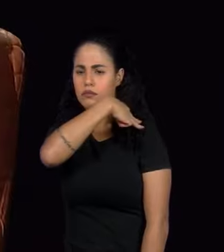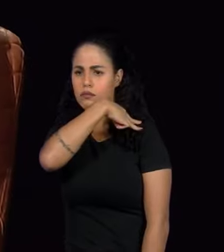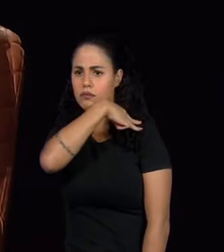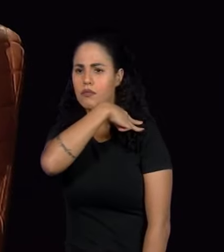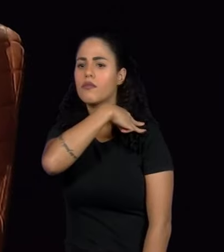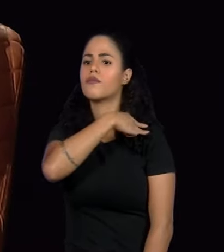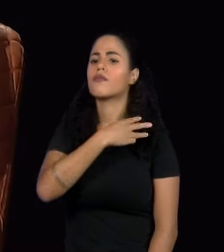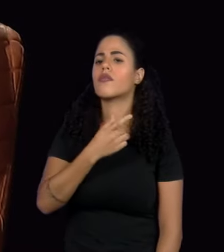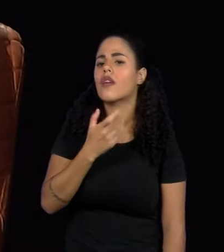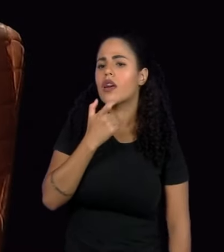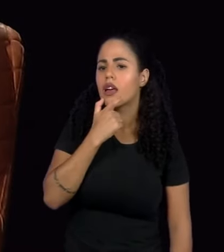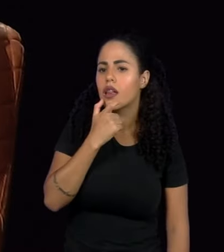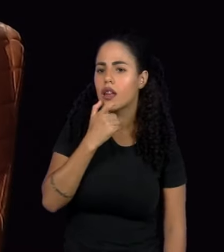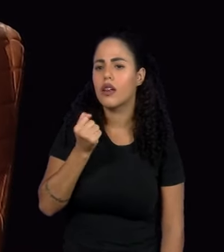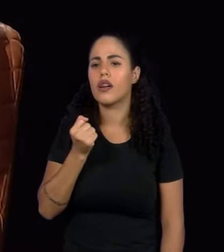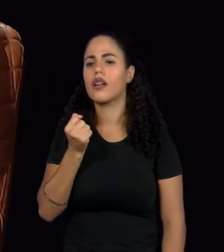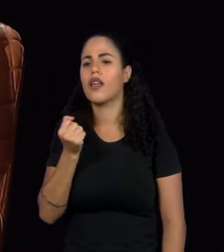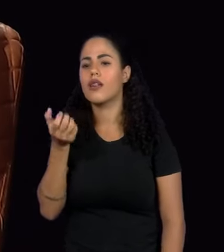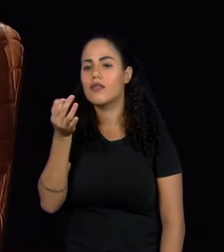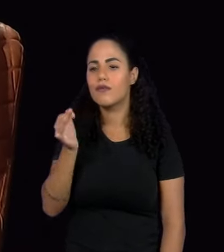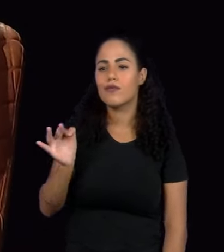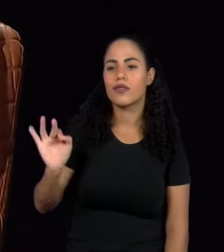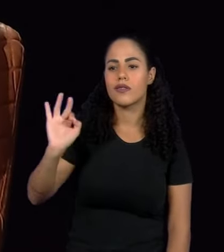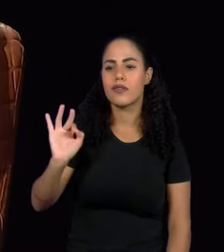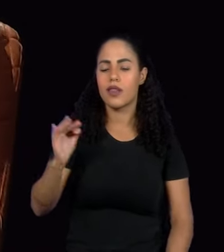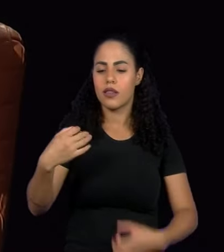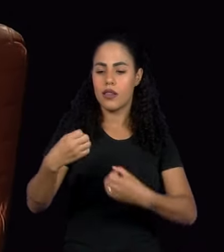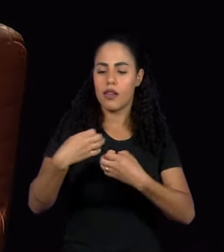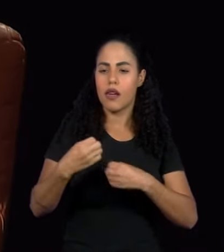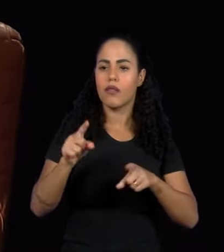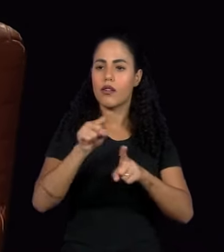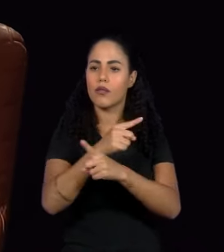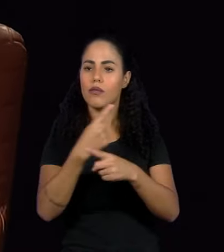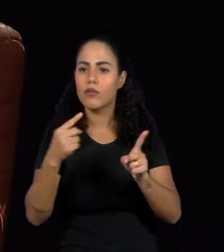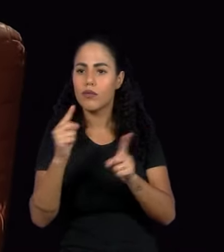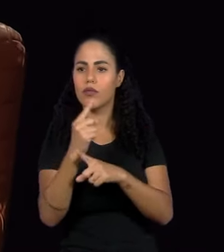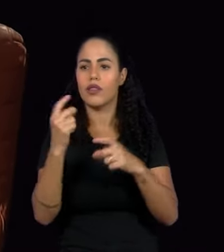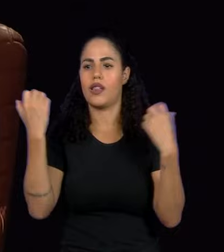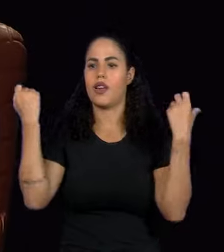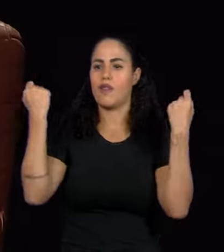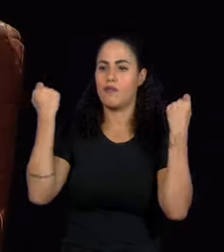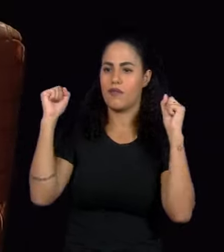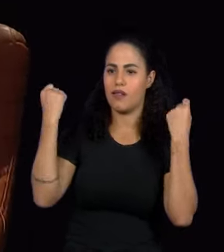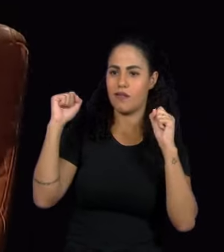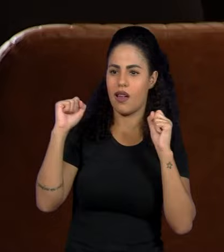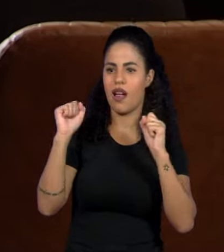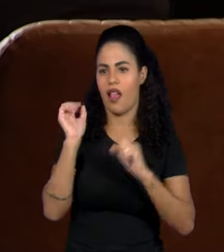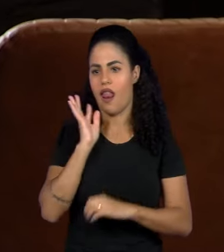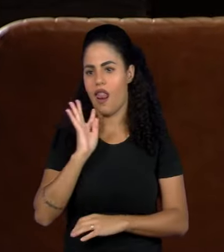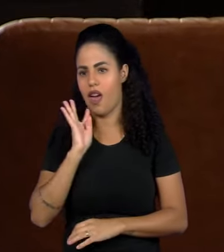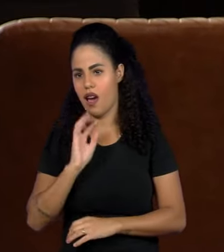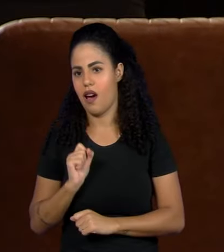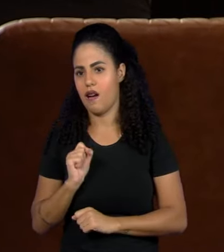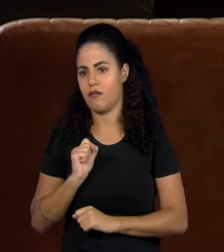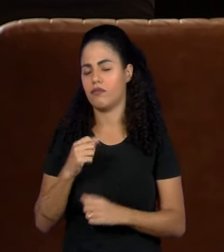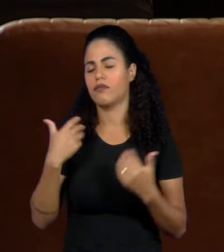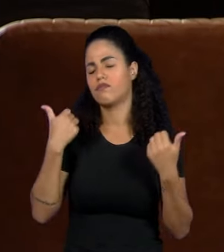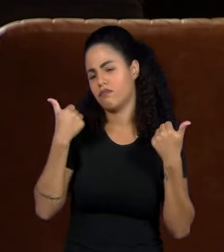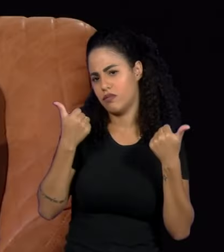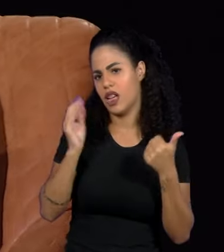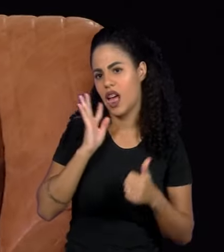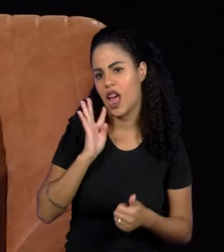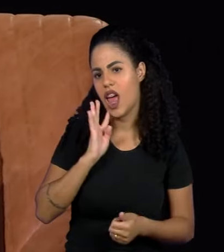de inglês, francês, educação musical, educação artística. Tudo bem que tinha o SPB, né? Mas tudo bem,